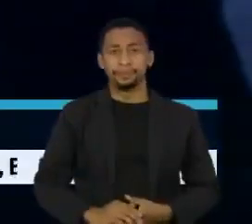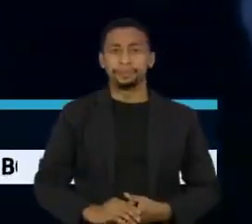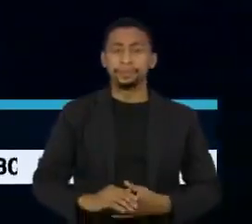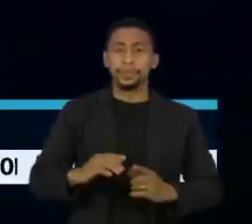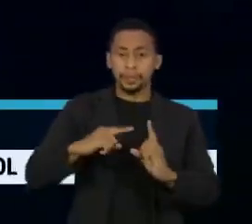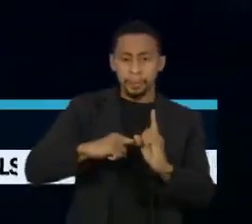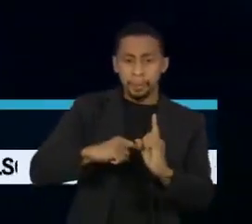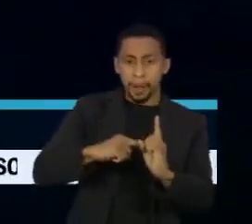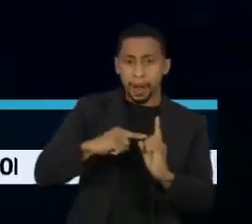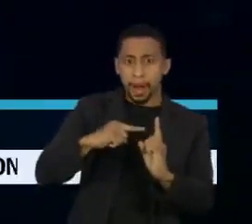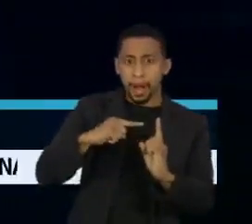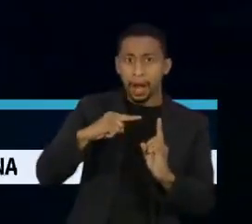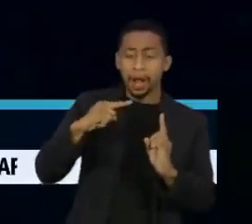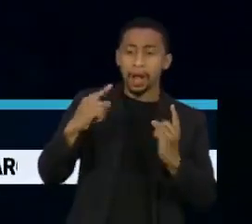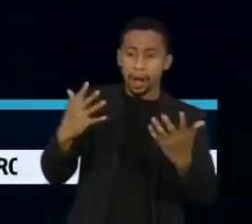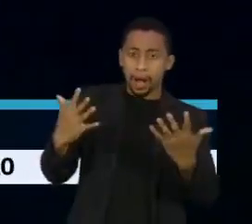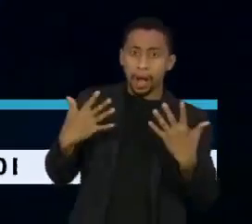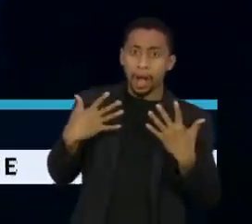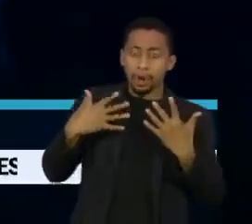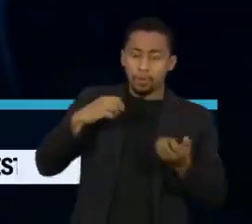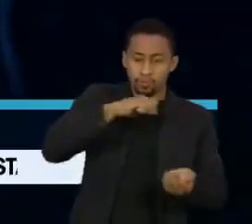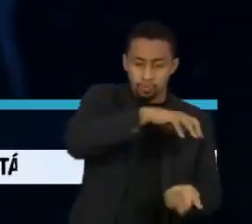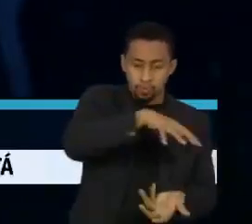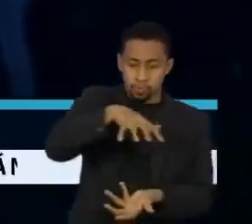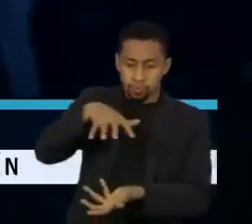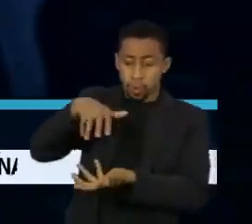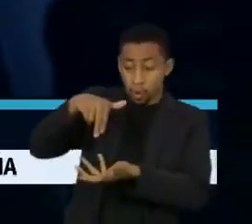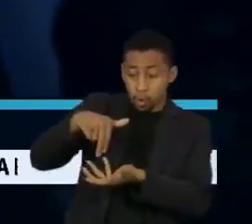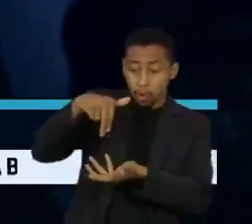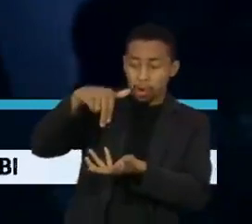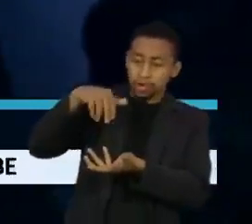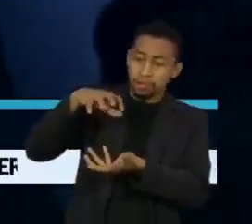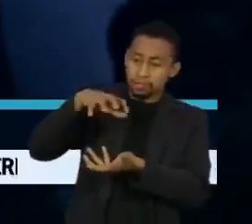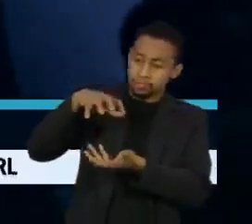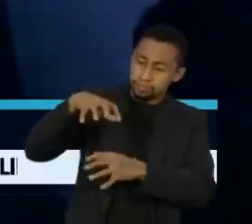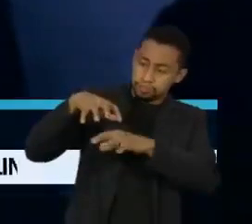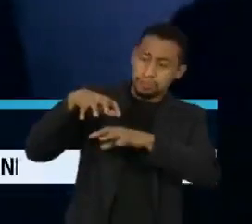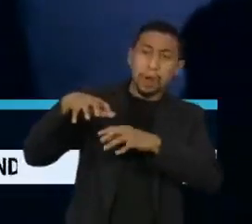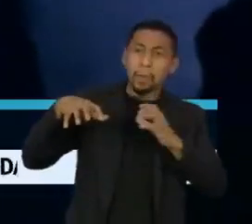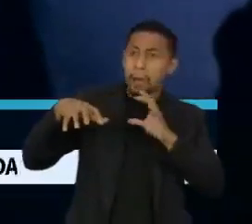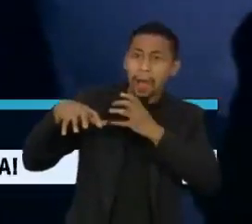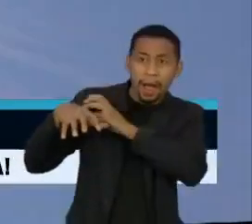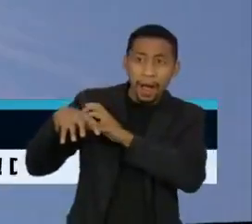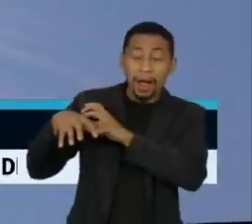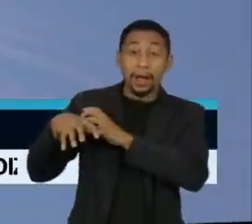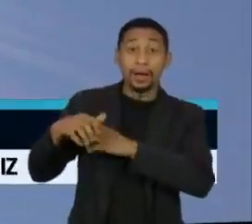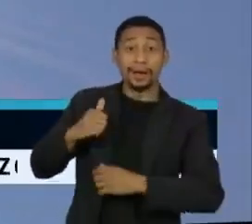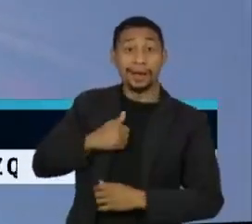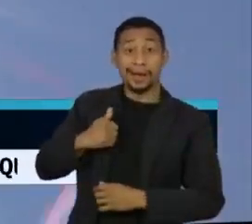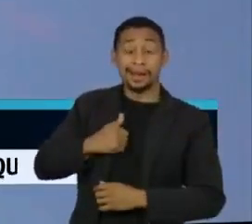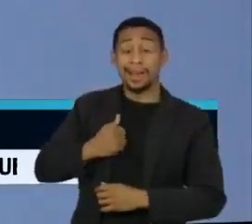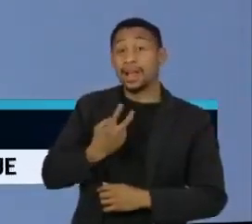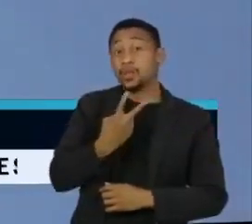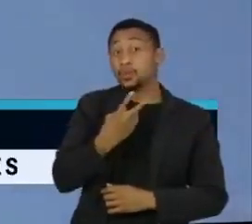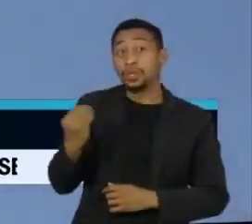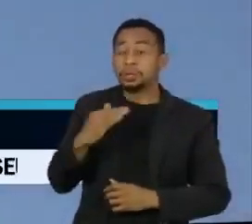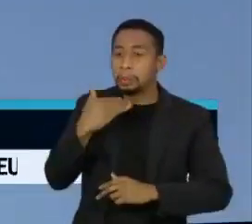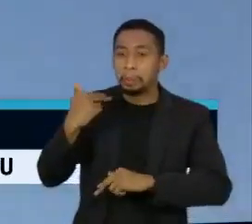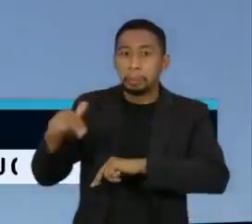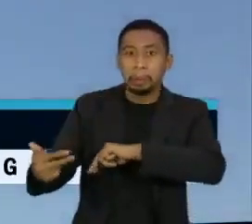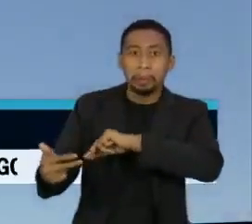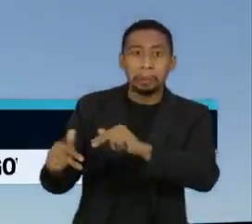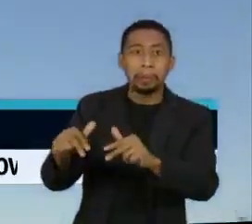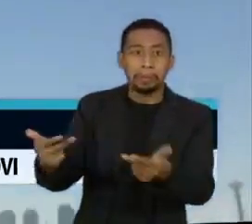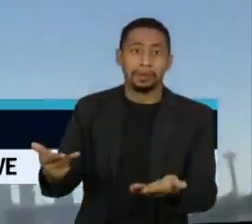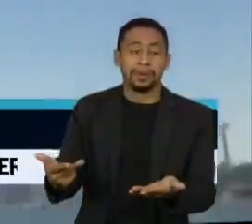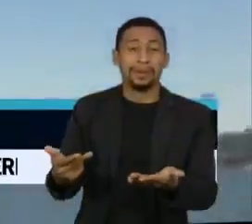Termômetros em alta. A onda de calor no hemisfério norte deixa mais de 200 mortos no Canadá. É como se o deserto